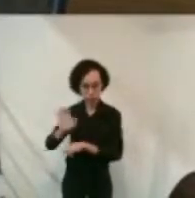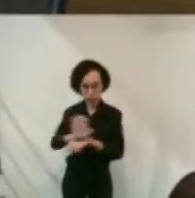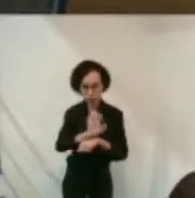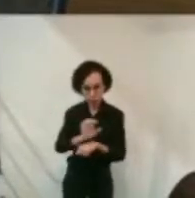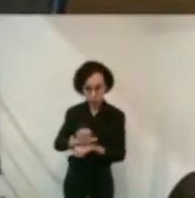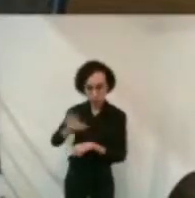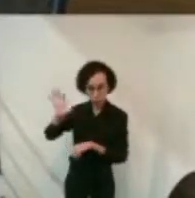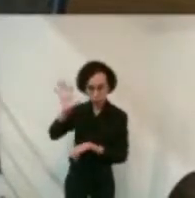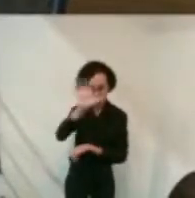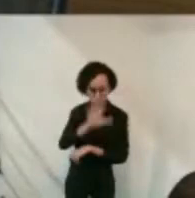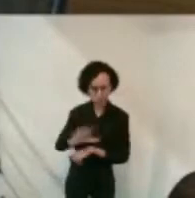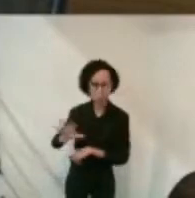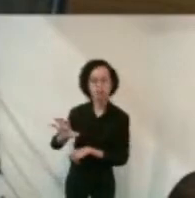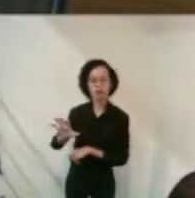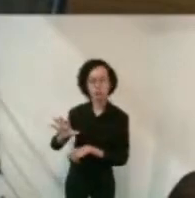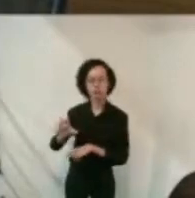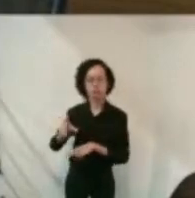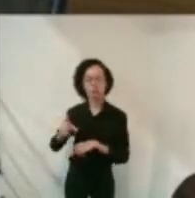Estaduais